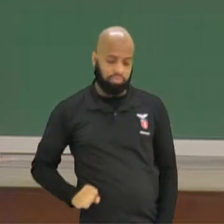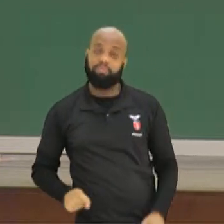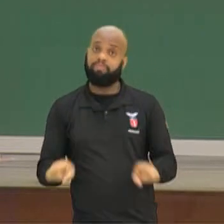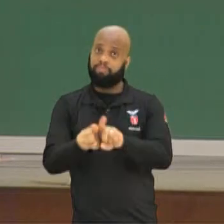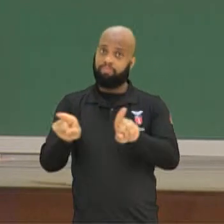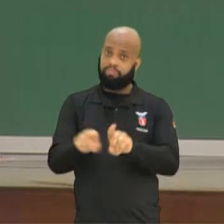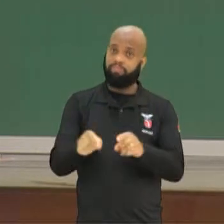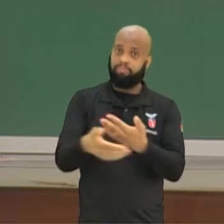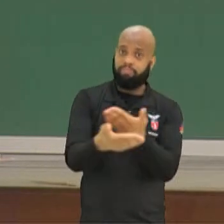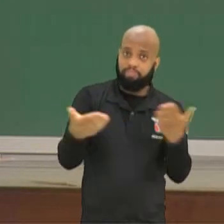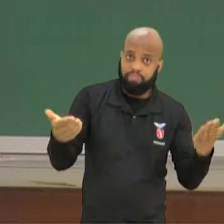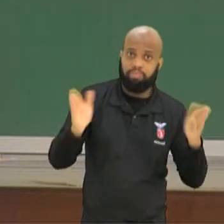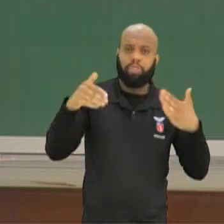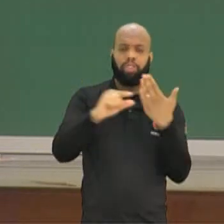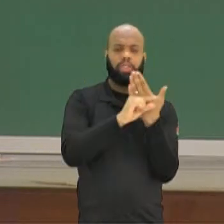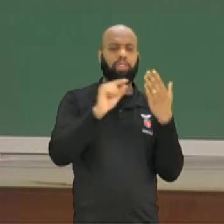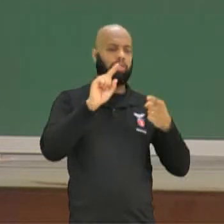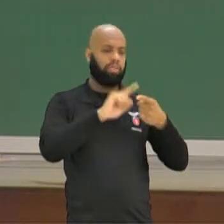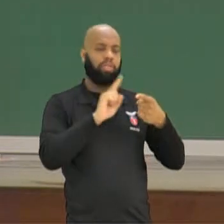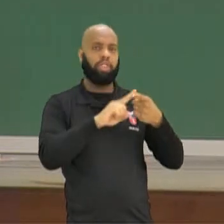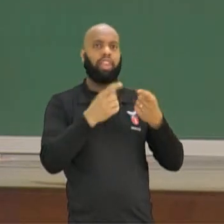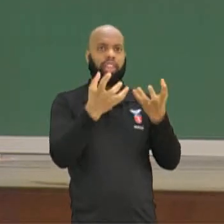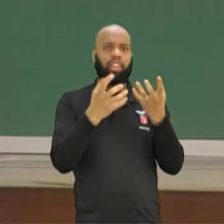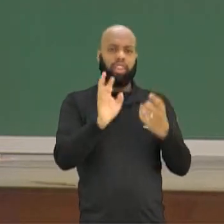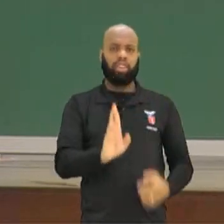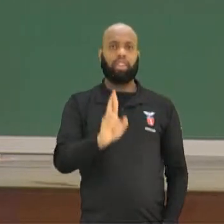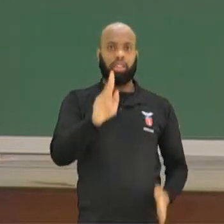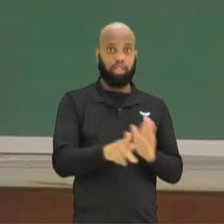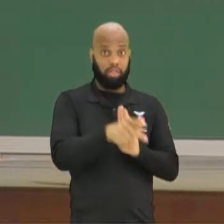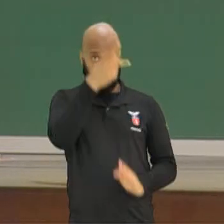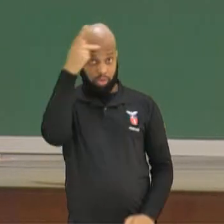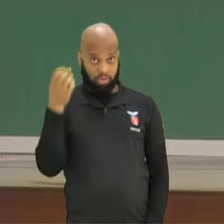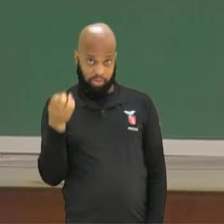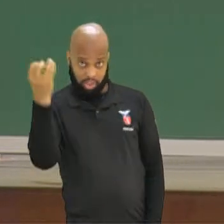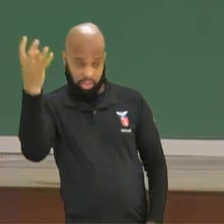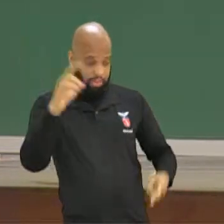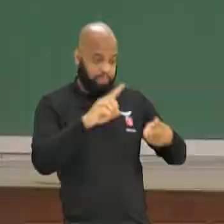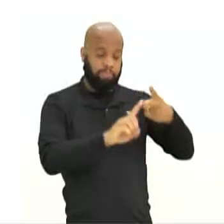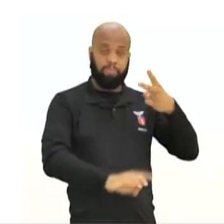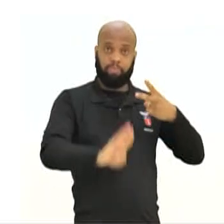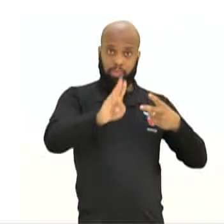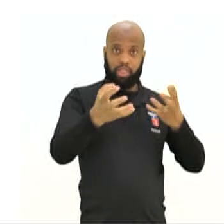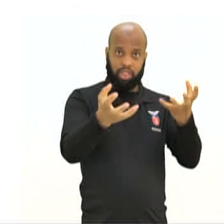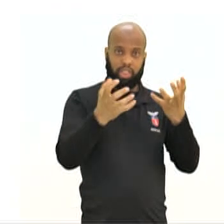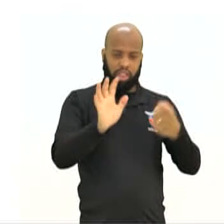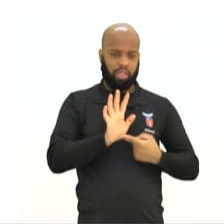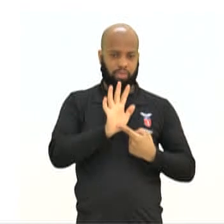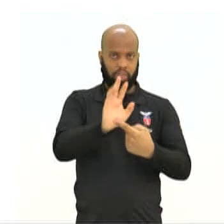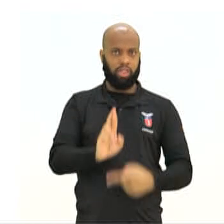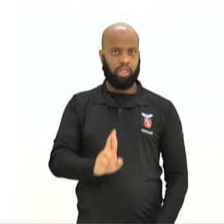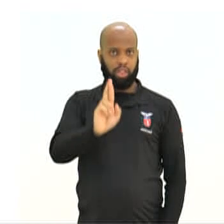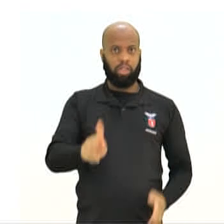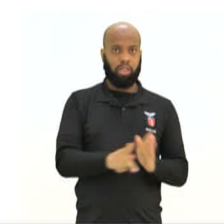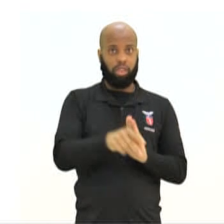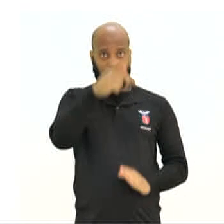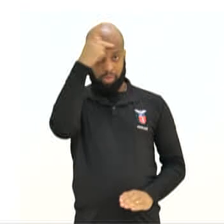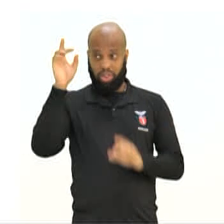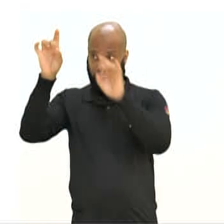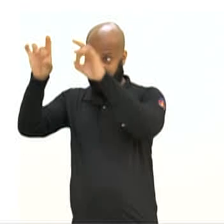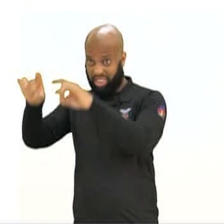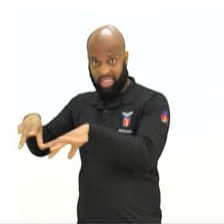A. O autor tenta representar a figura dos viajantes. B. O autor tenta apresentar a figura dos